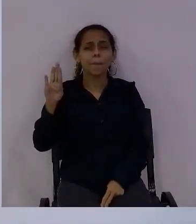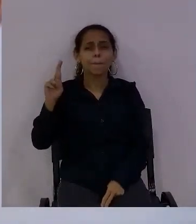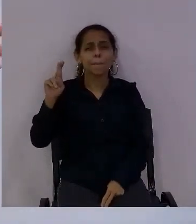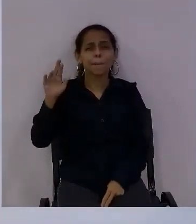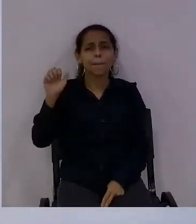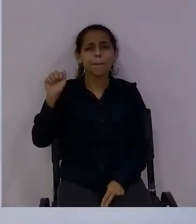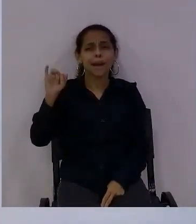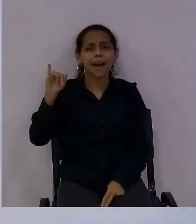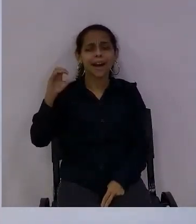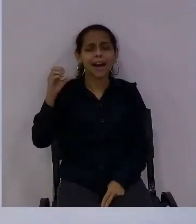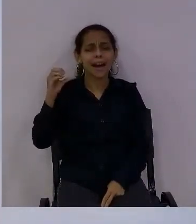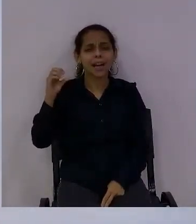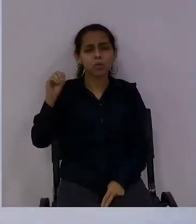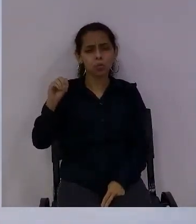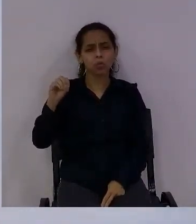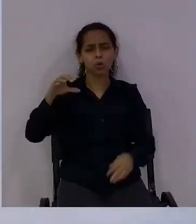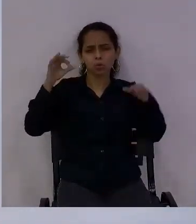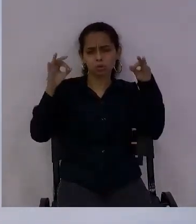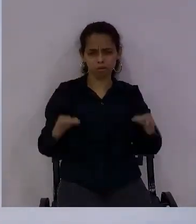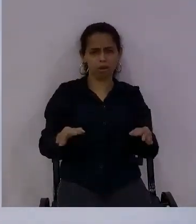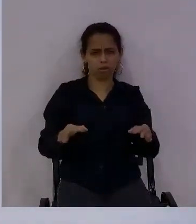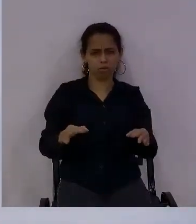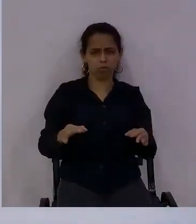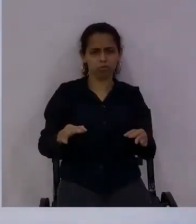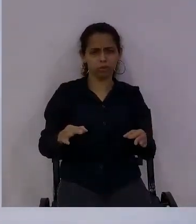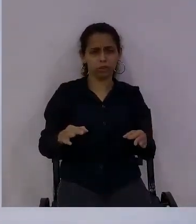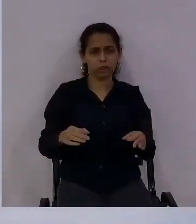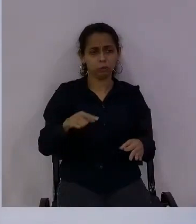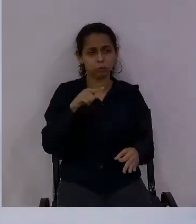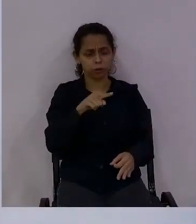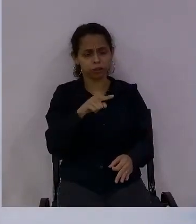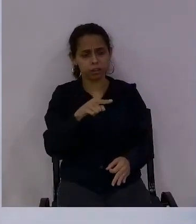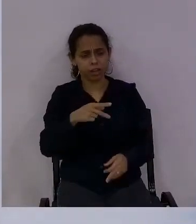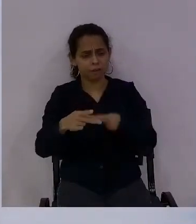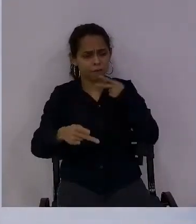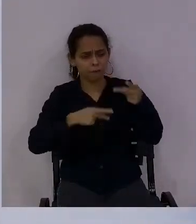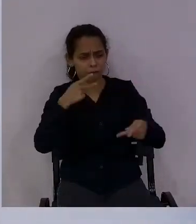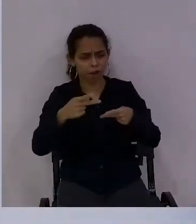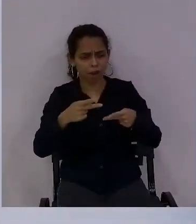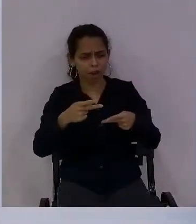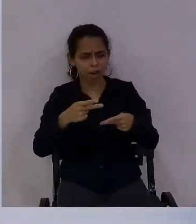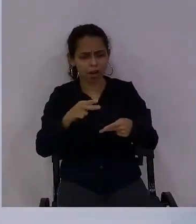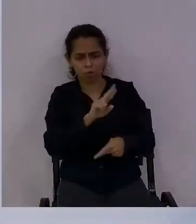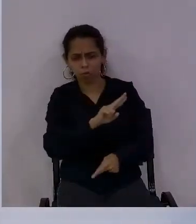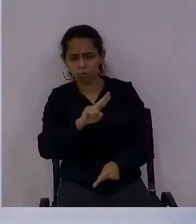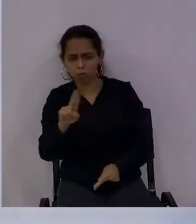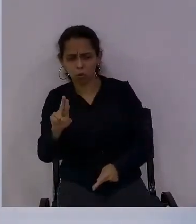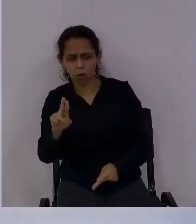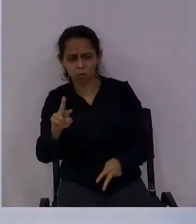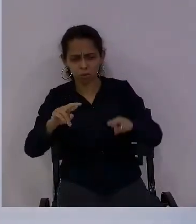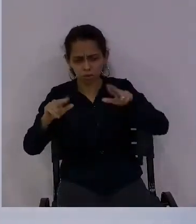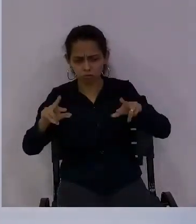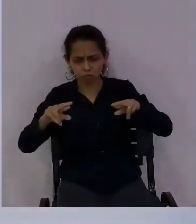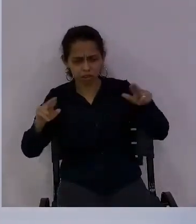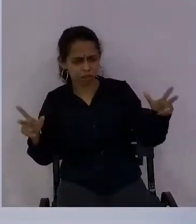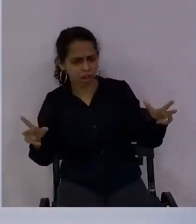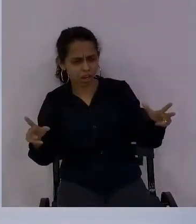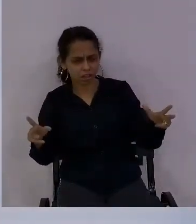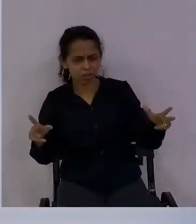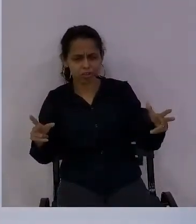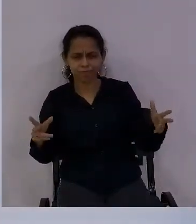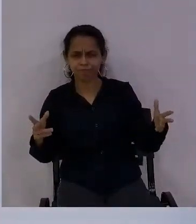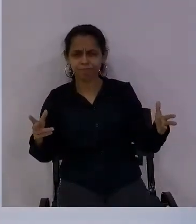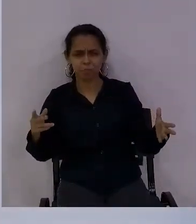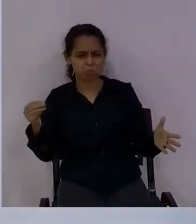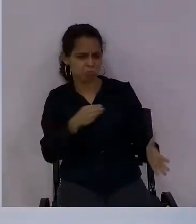se referir a Cristo de qualquer outra forma ou nome, você então estaria pecando. O problema é que estes não entenderam que a forma